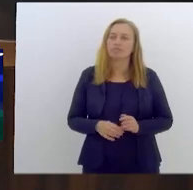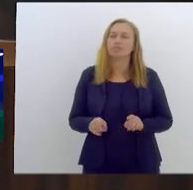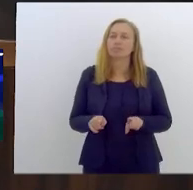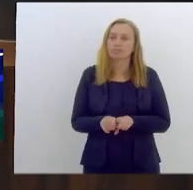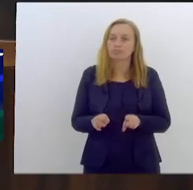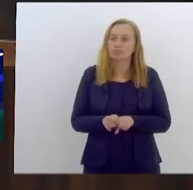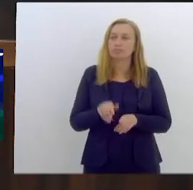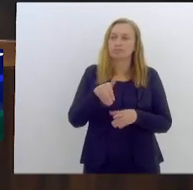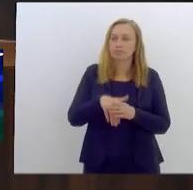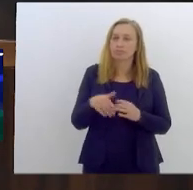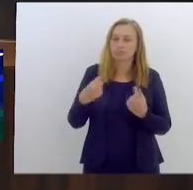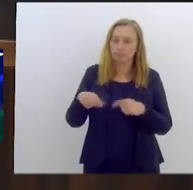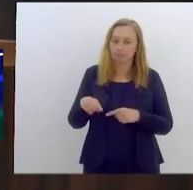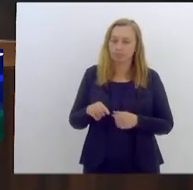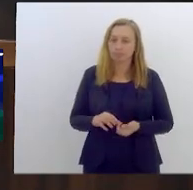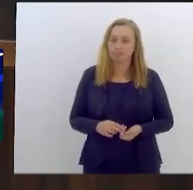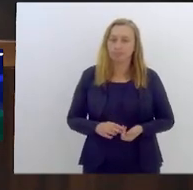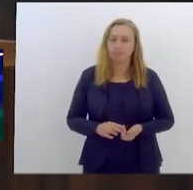o voto contrário.